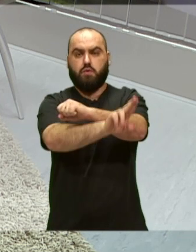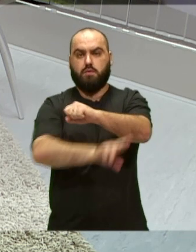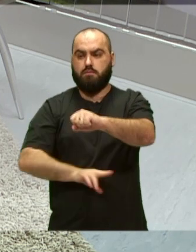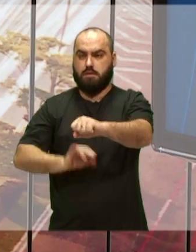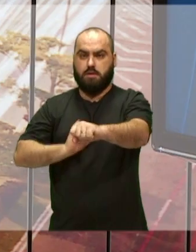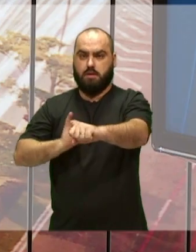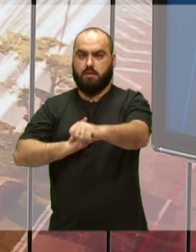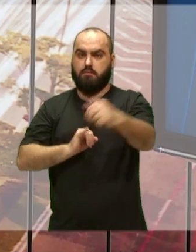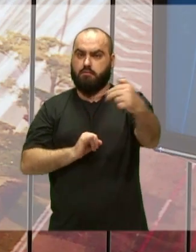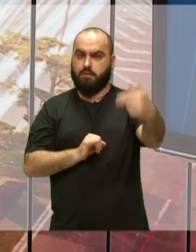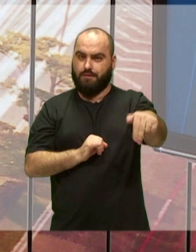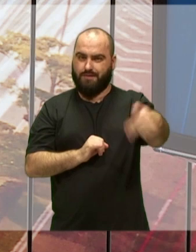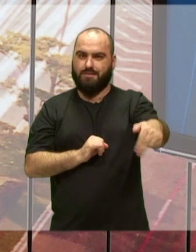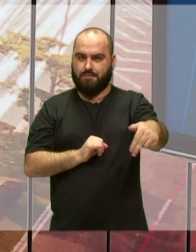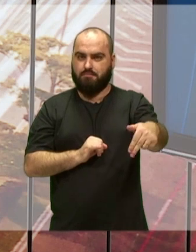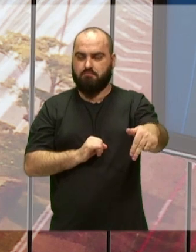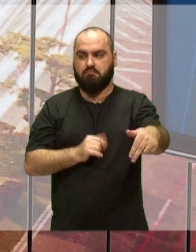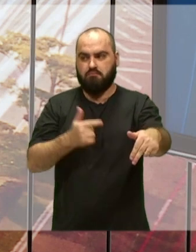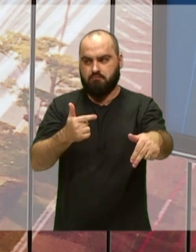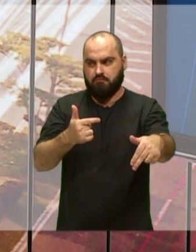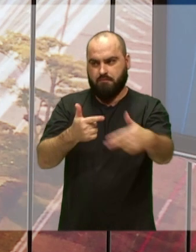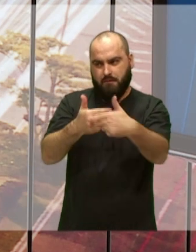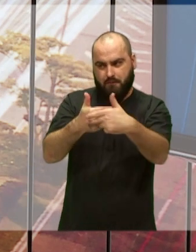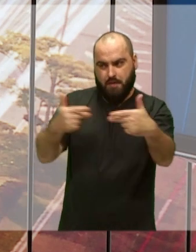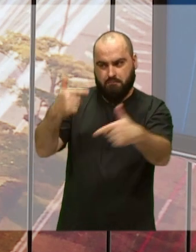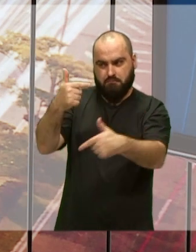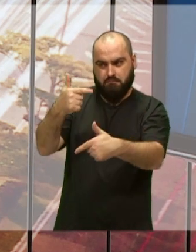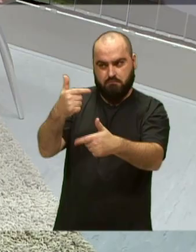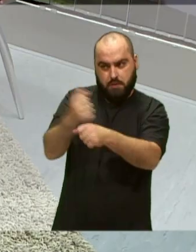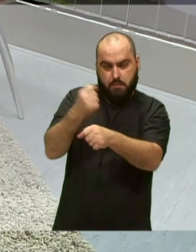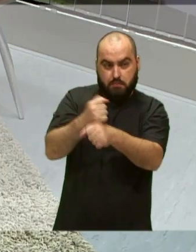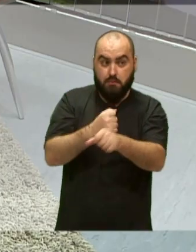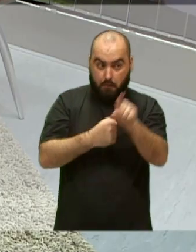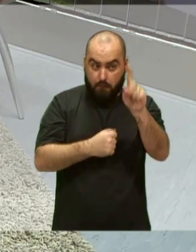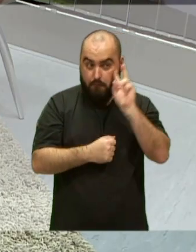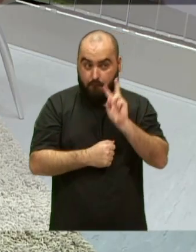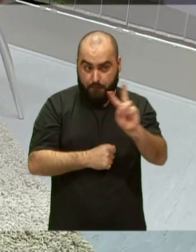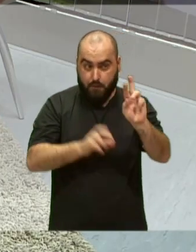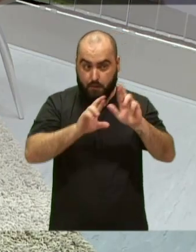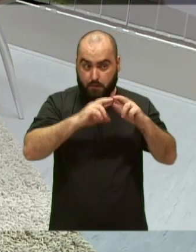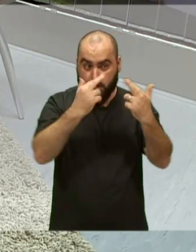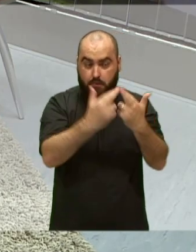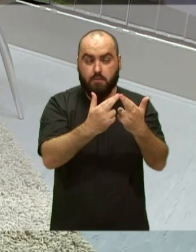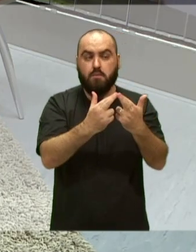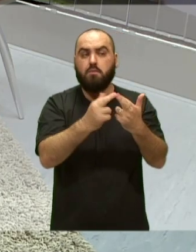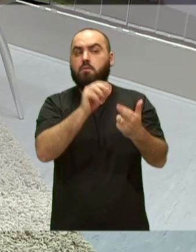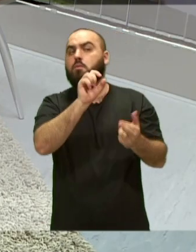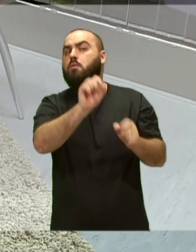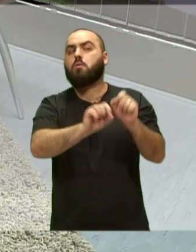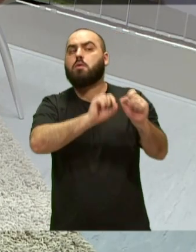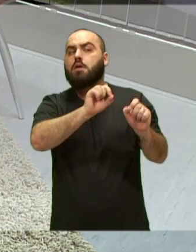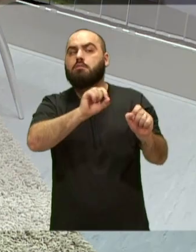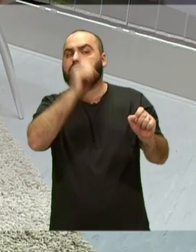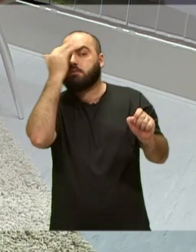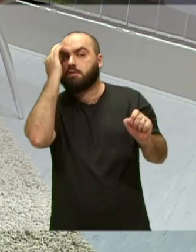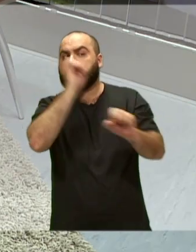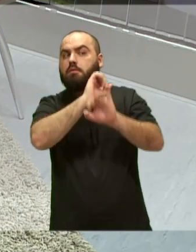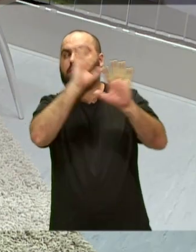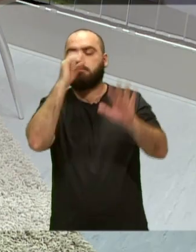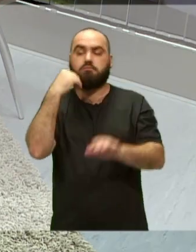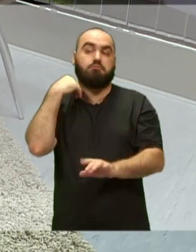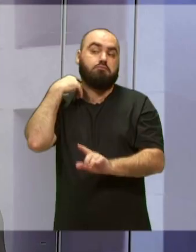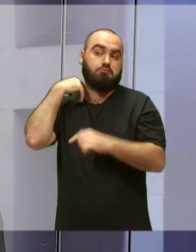Navegantes entre outras obras o senhor acompanhou a reunião e e o que que foi deliberado eu sou